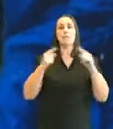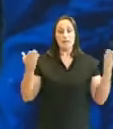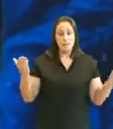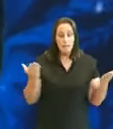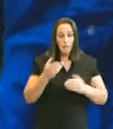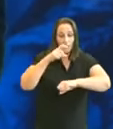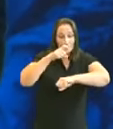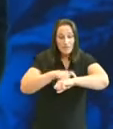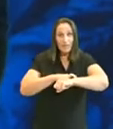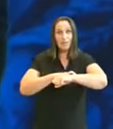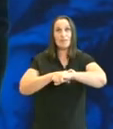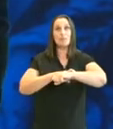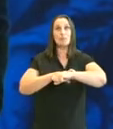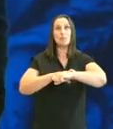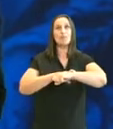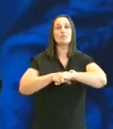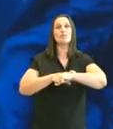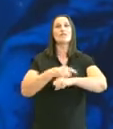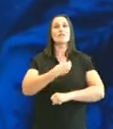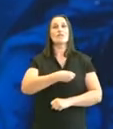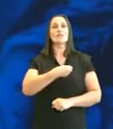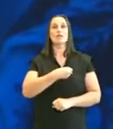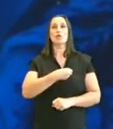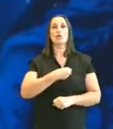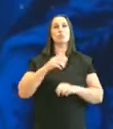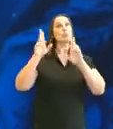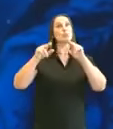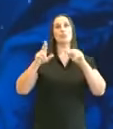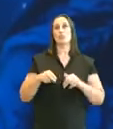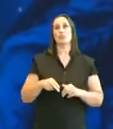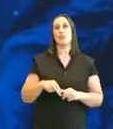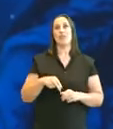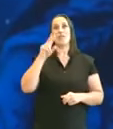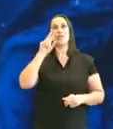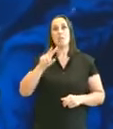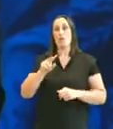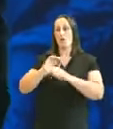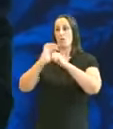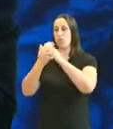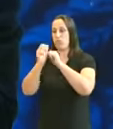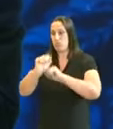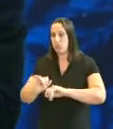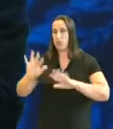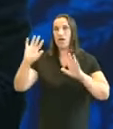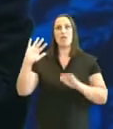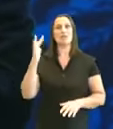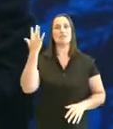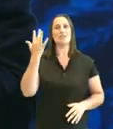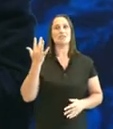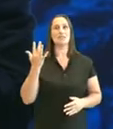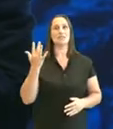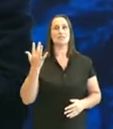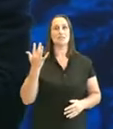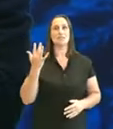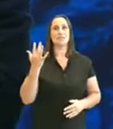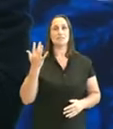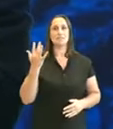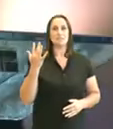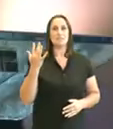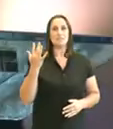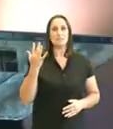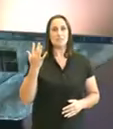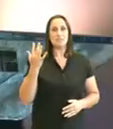geração, nesse tempo que a gente está vivendo, nós nunca vimos isso. O que está acontecendo aqui entre nós, não